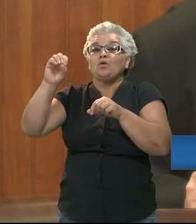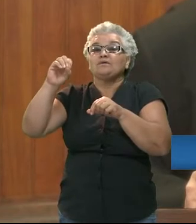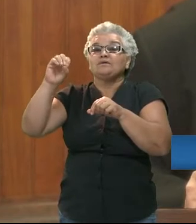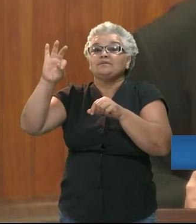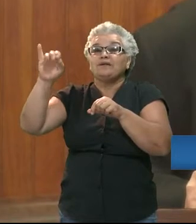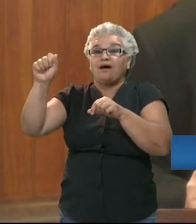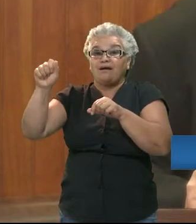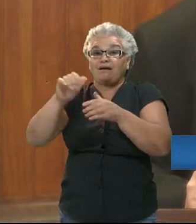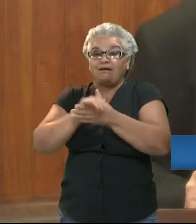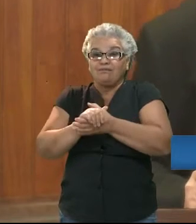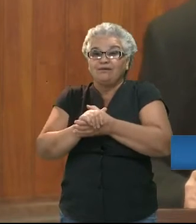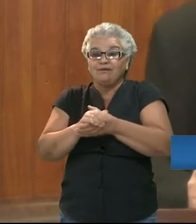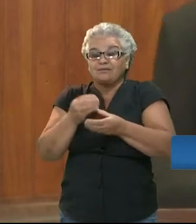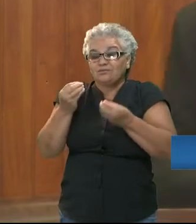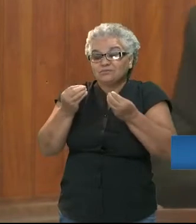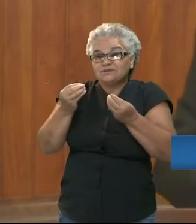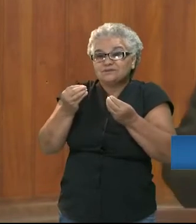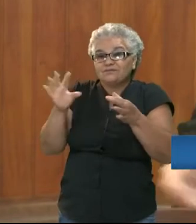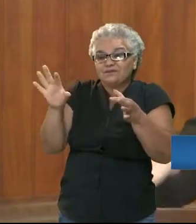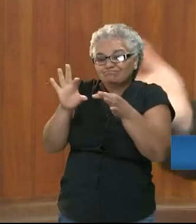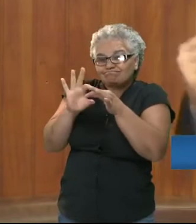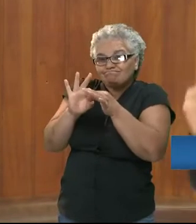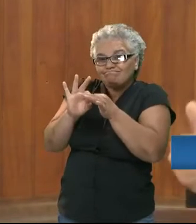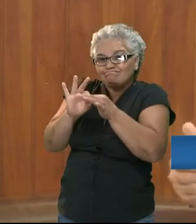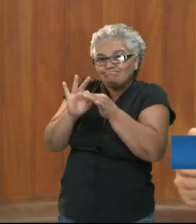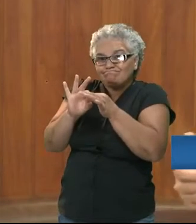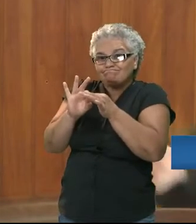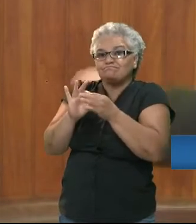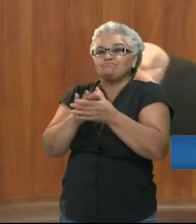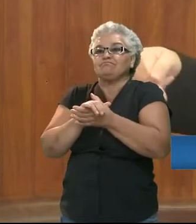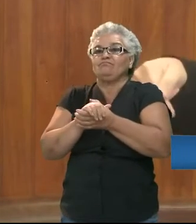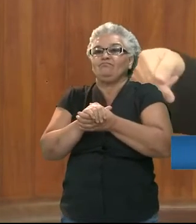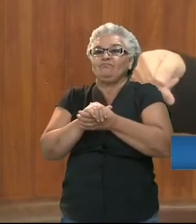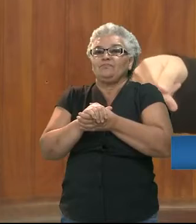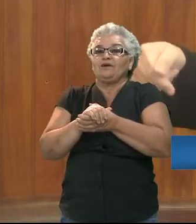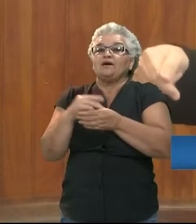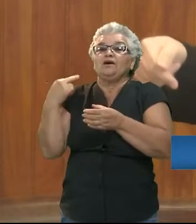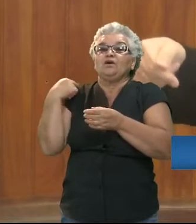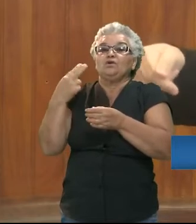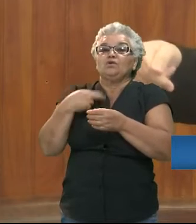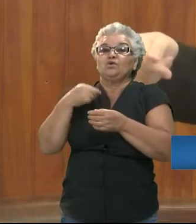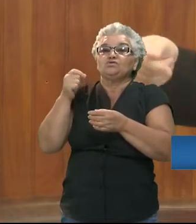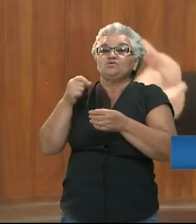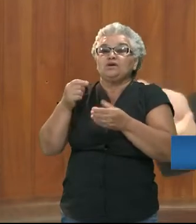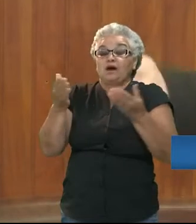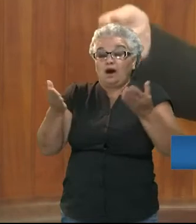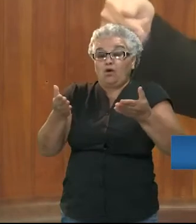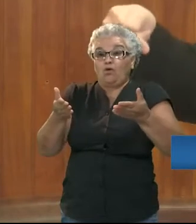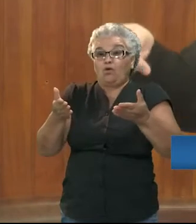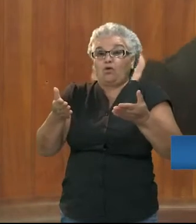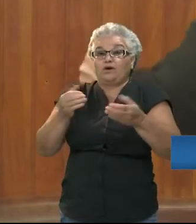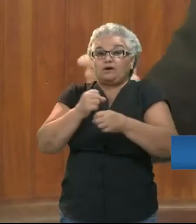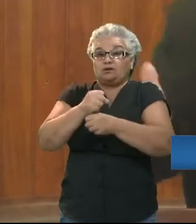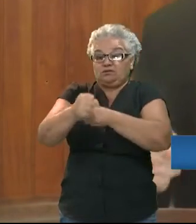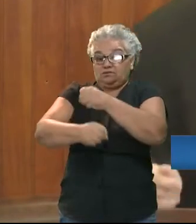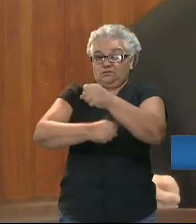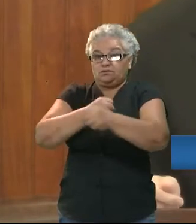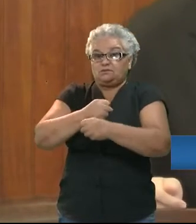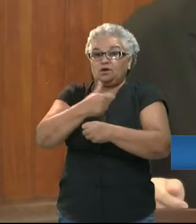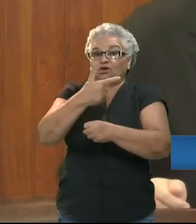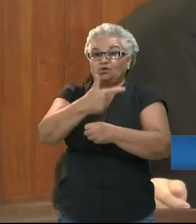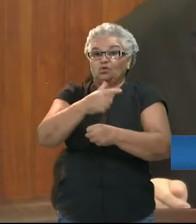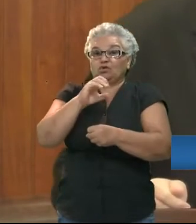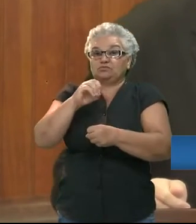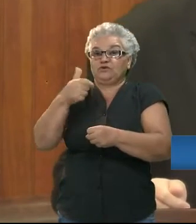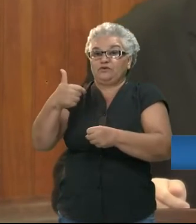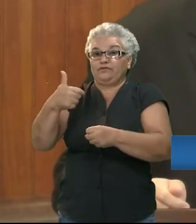Aí teria uma vinculação ao princípio da anterioridade, porque nós estamos votando em 2021, uma coisa que vai fazer efeito agora, e alguém perguntou, mas